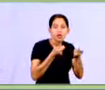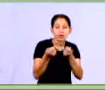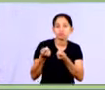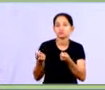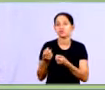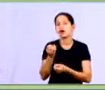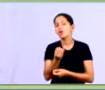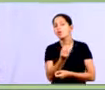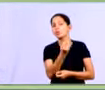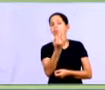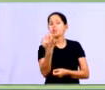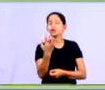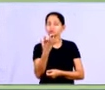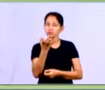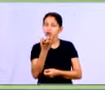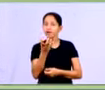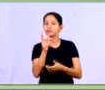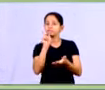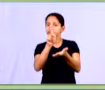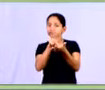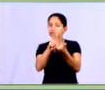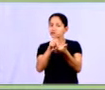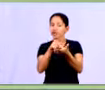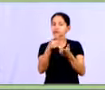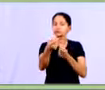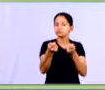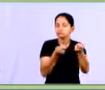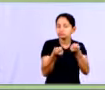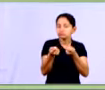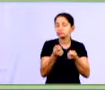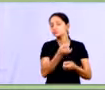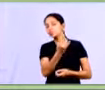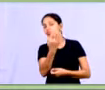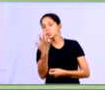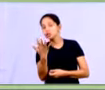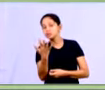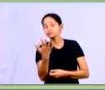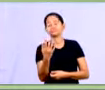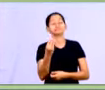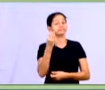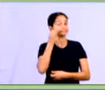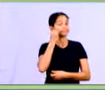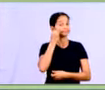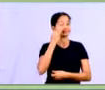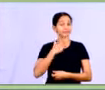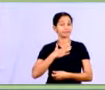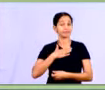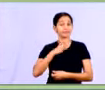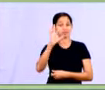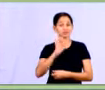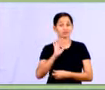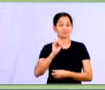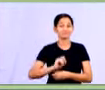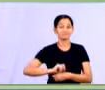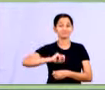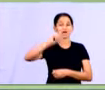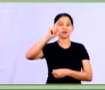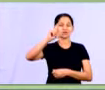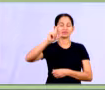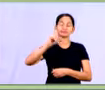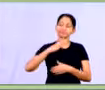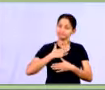quer ganhar. Então, essa taxa para você, quanto investidor, ela precisa ser maior. Quando você está falando